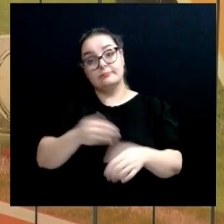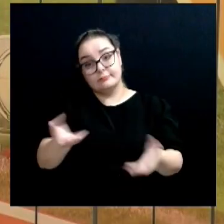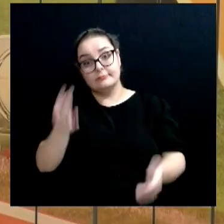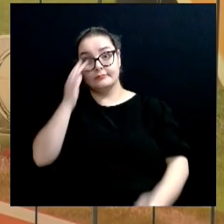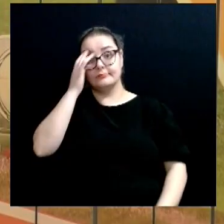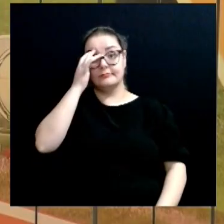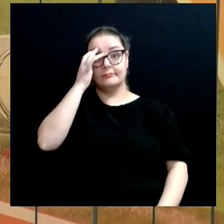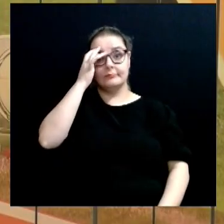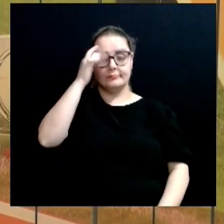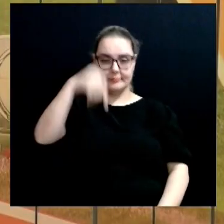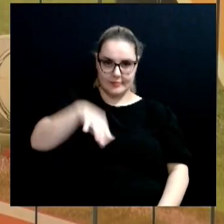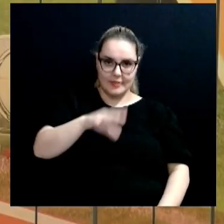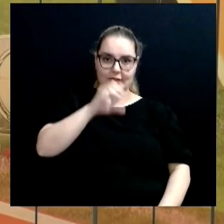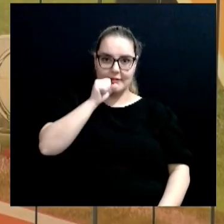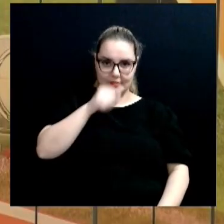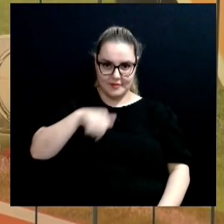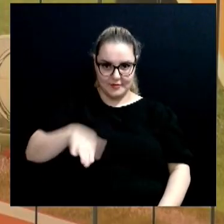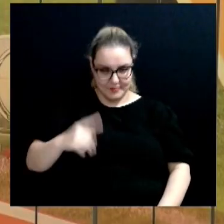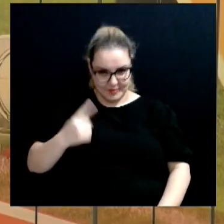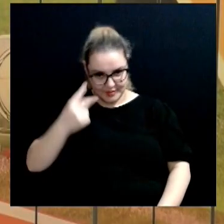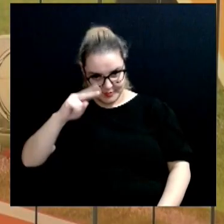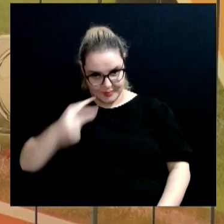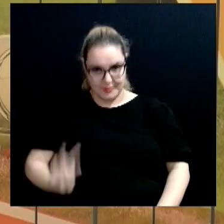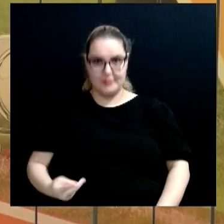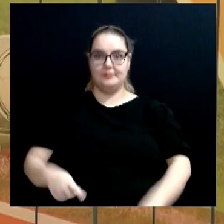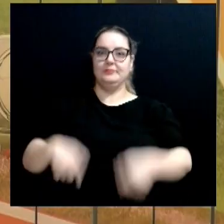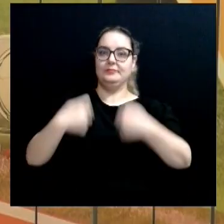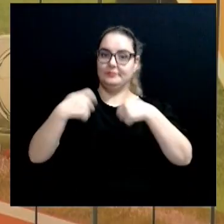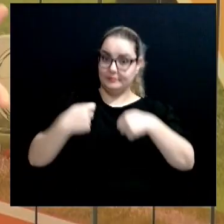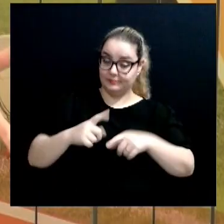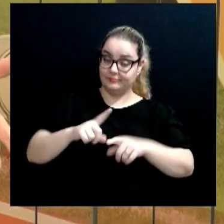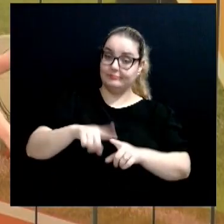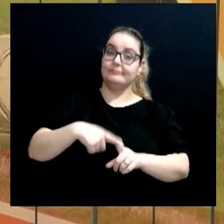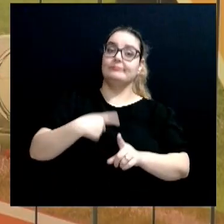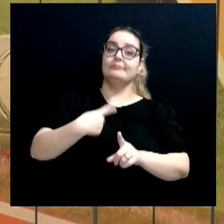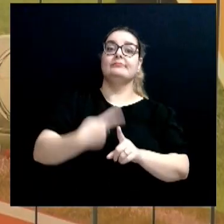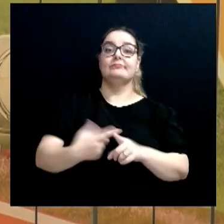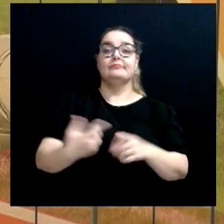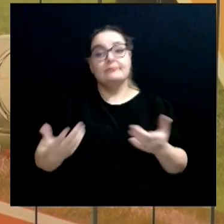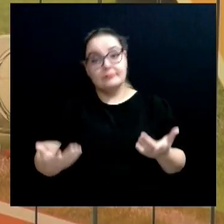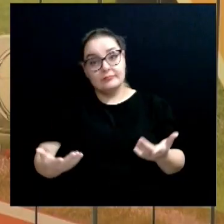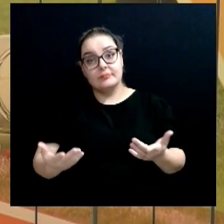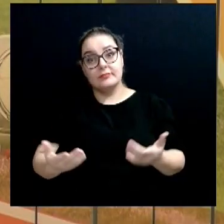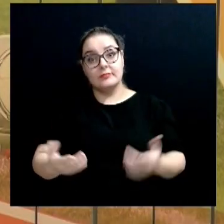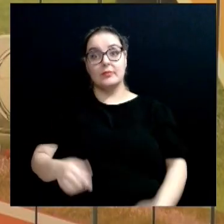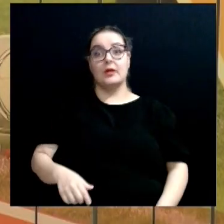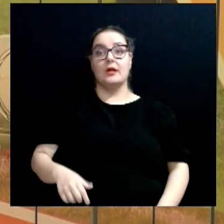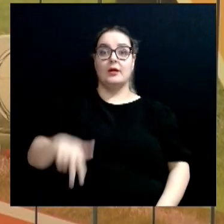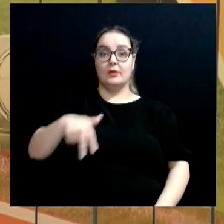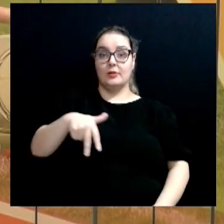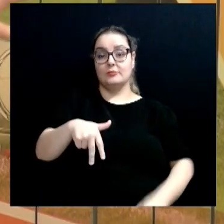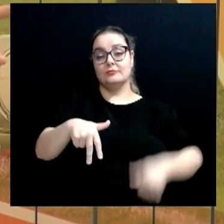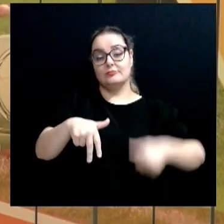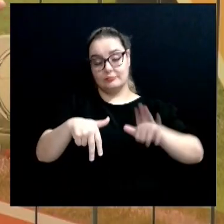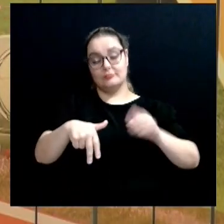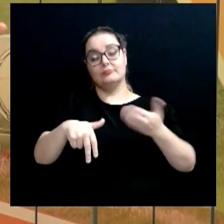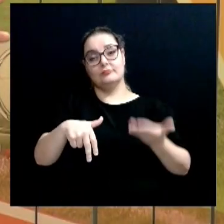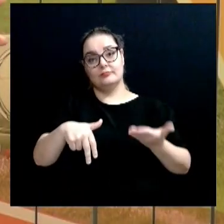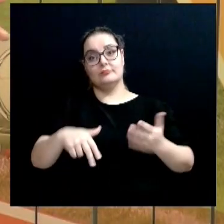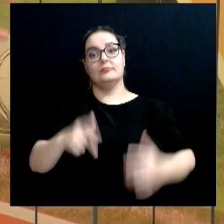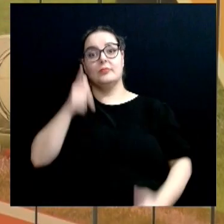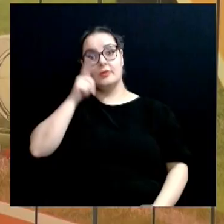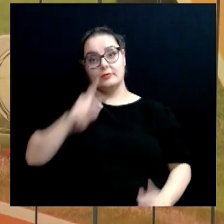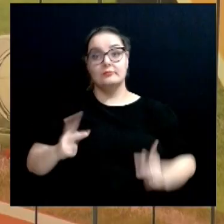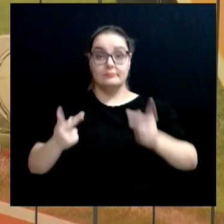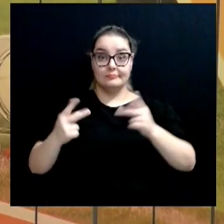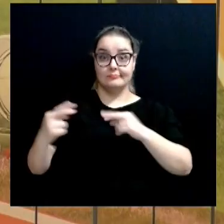sábado, mais uma vez, precisou da prorrogação e aí, com um jogador a mais, conseguiu a vitória. O que precisa analisar